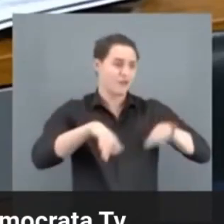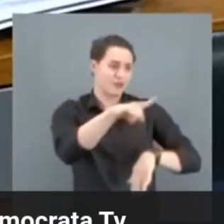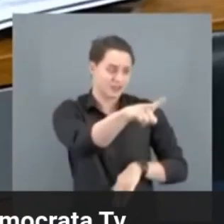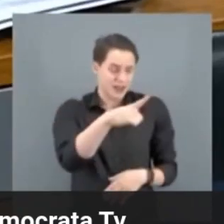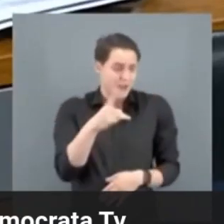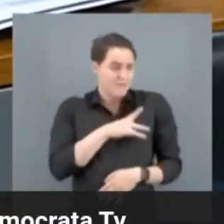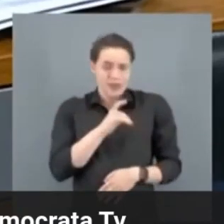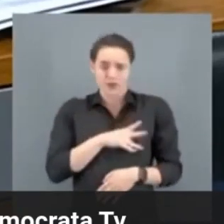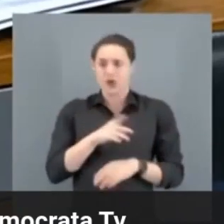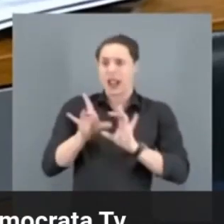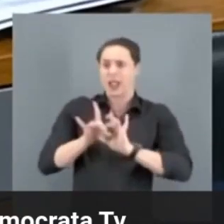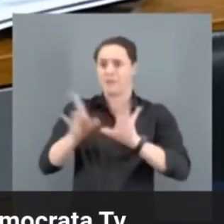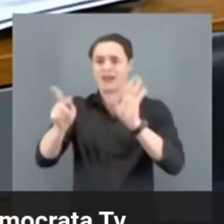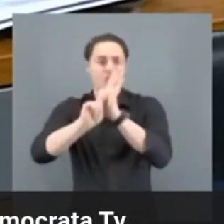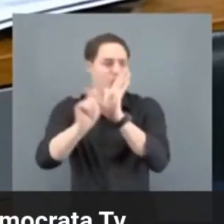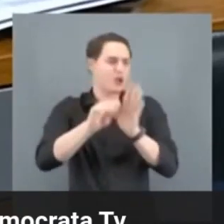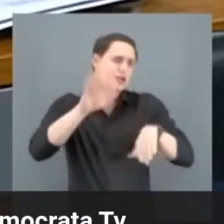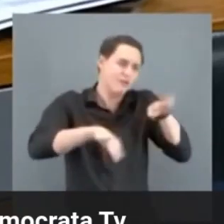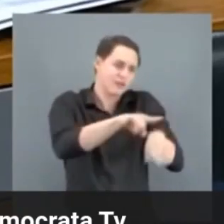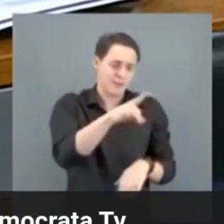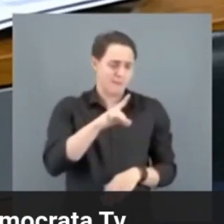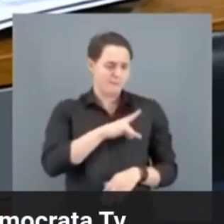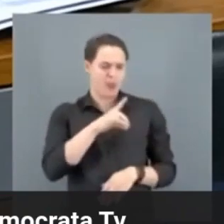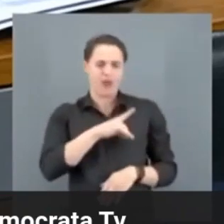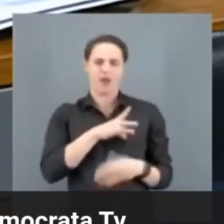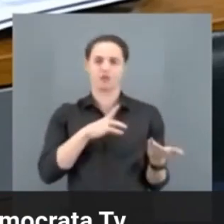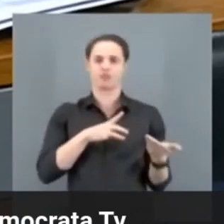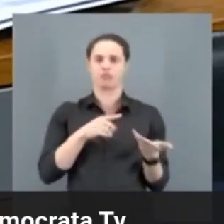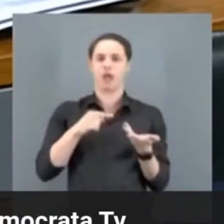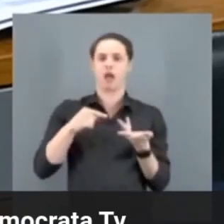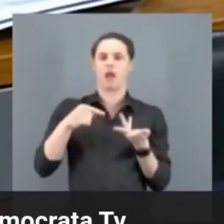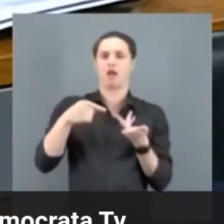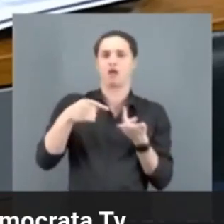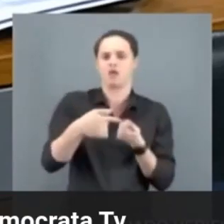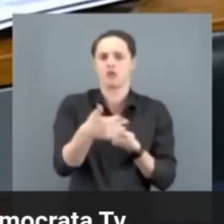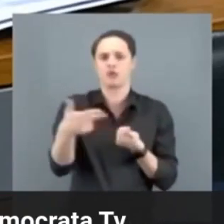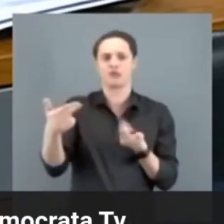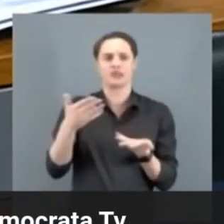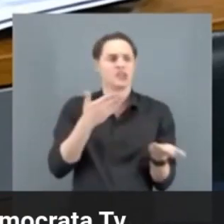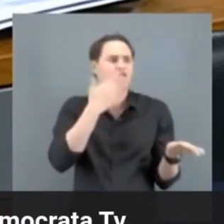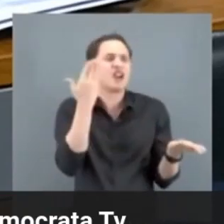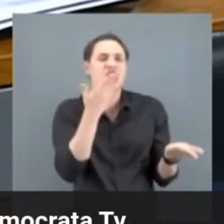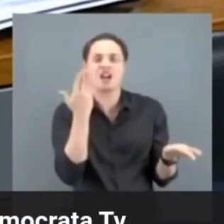drogas, medo de que seria fácil